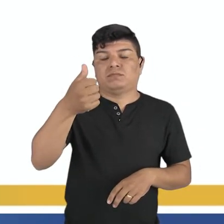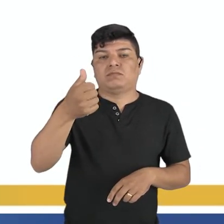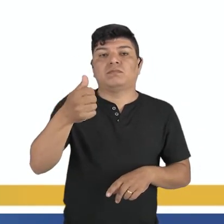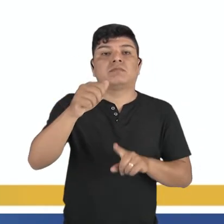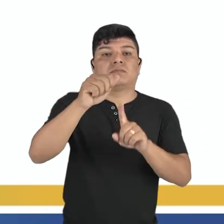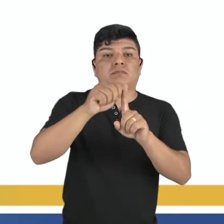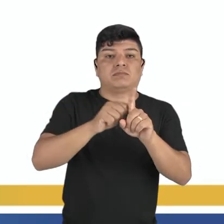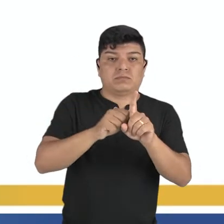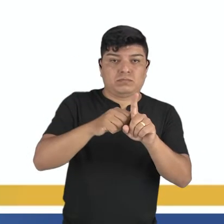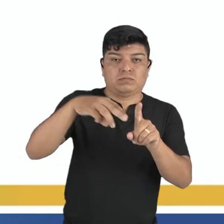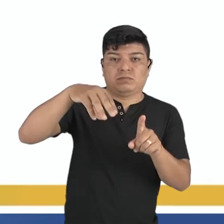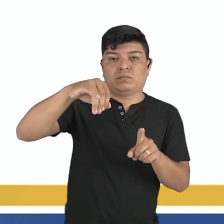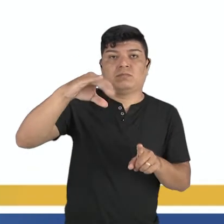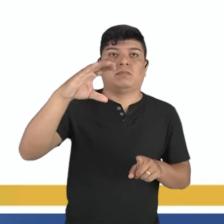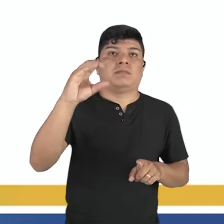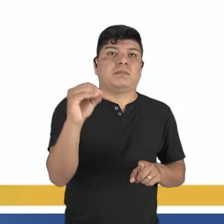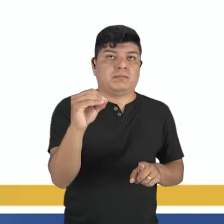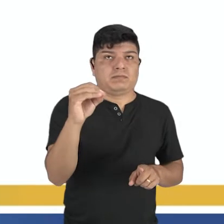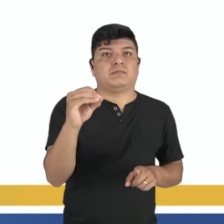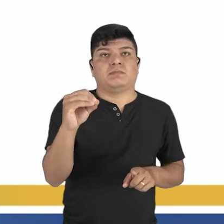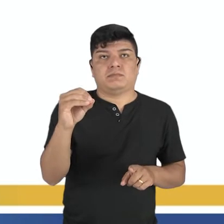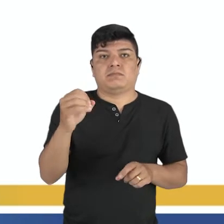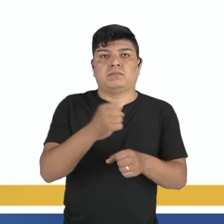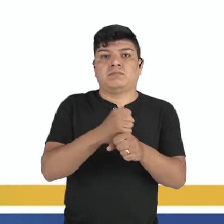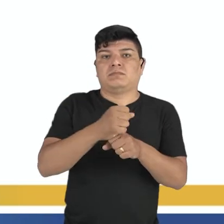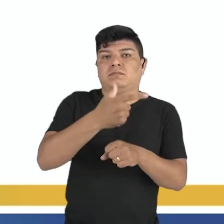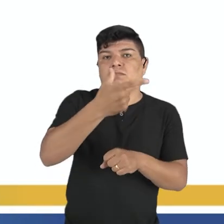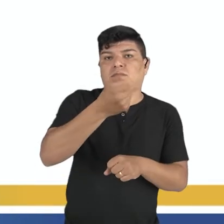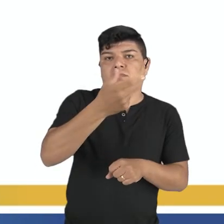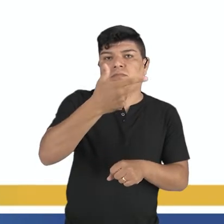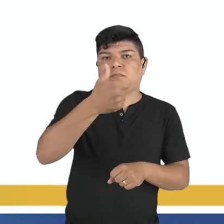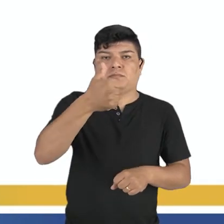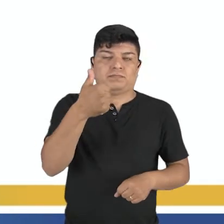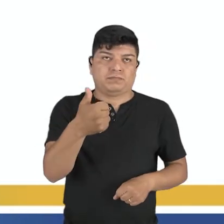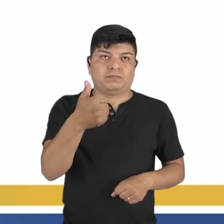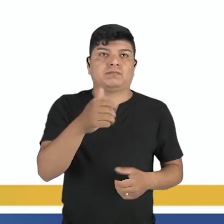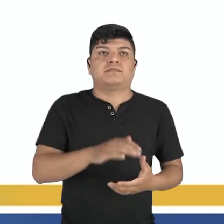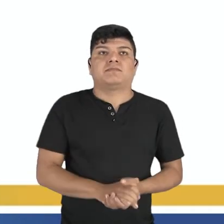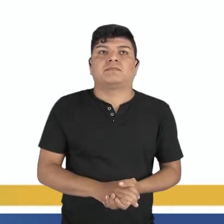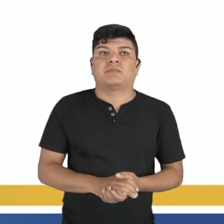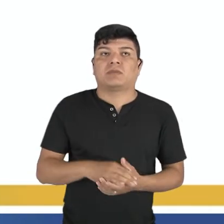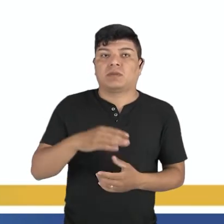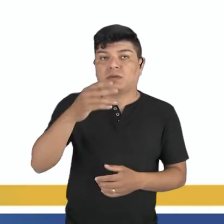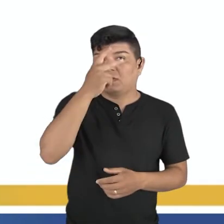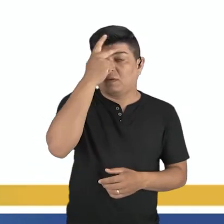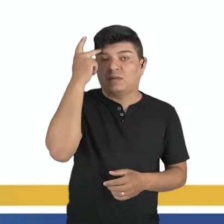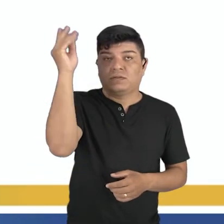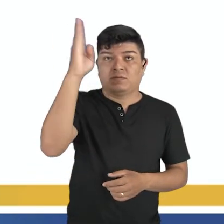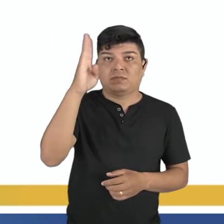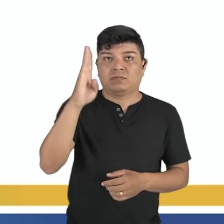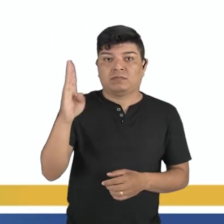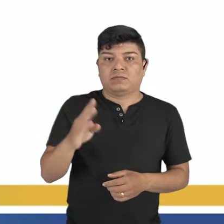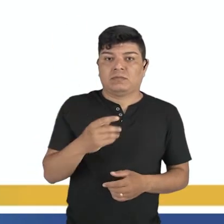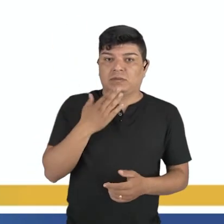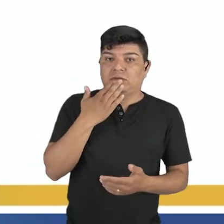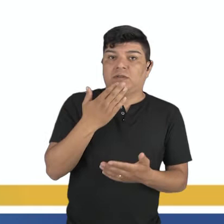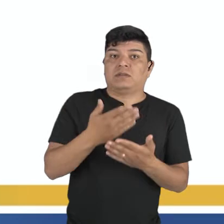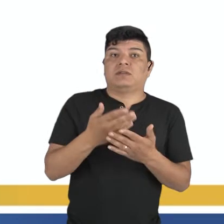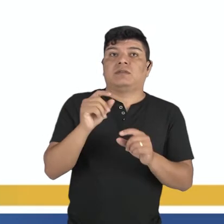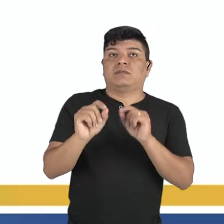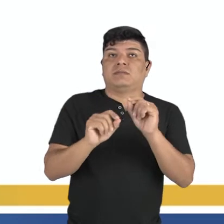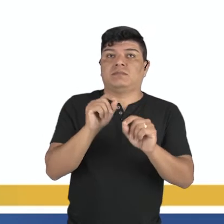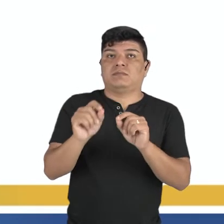Os brasileiros foram surpreendidos nesta segunda-feira com o anúncio da Confederação Sul-Americana de Futebol nas